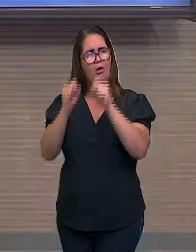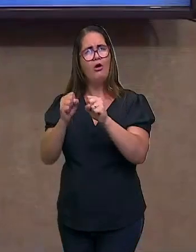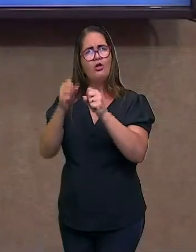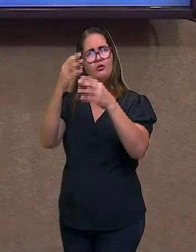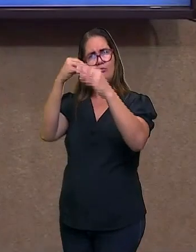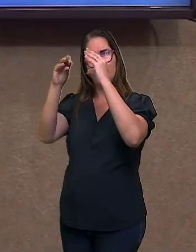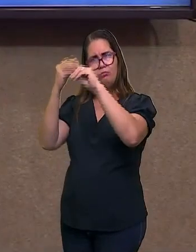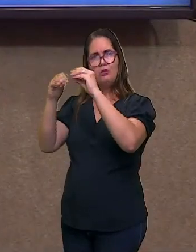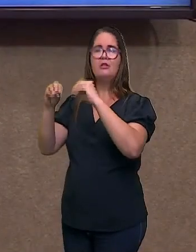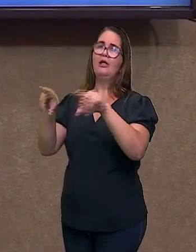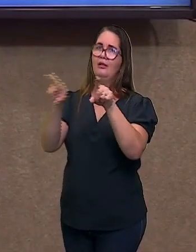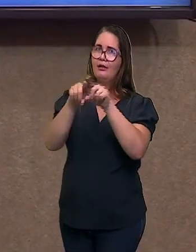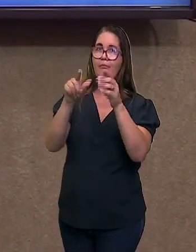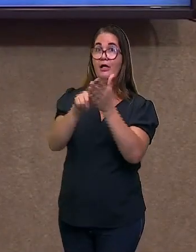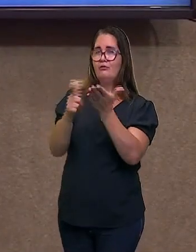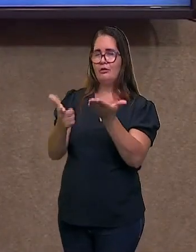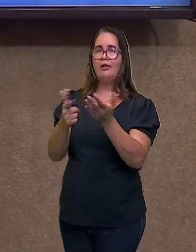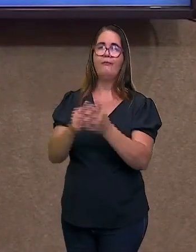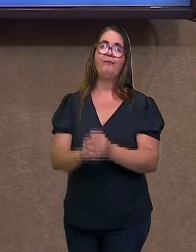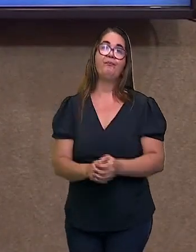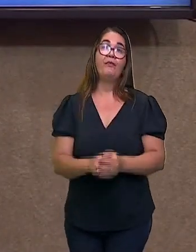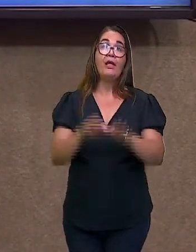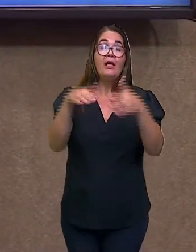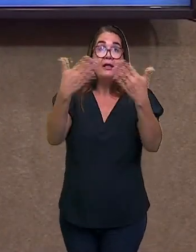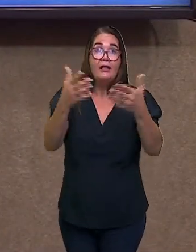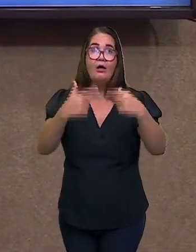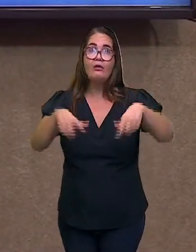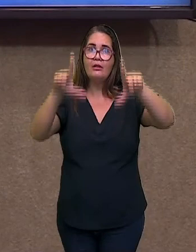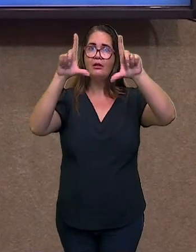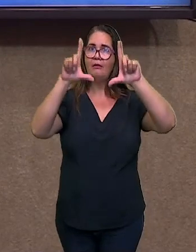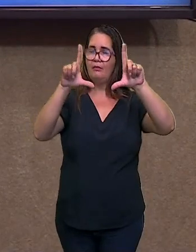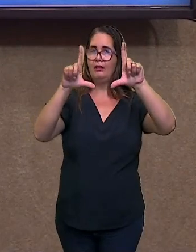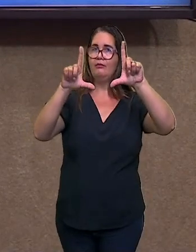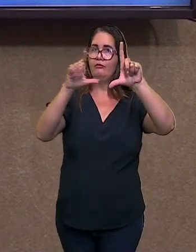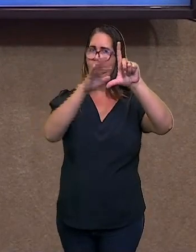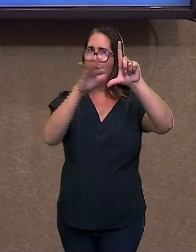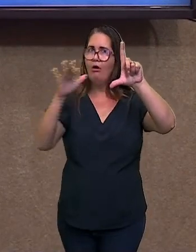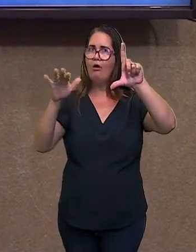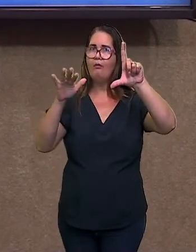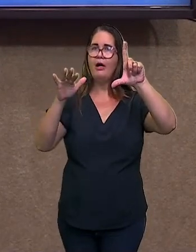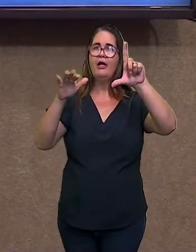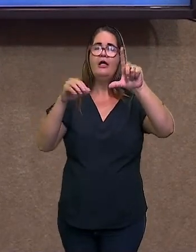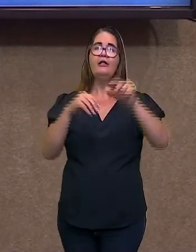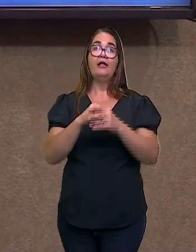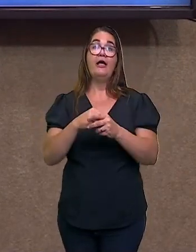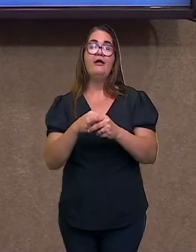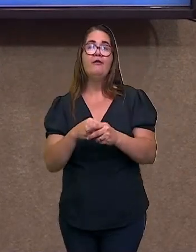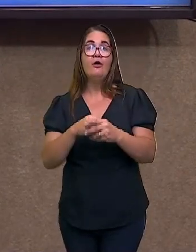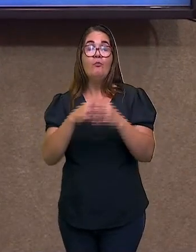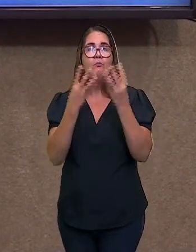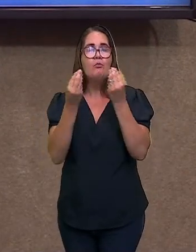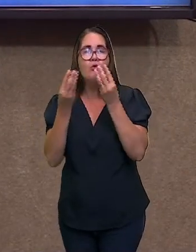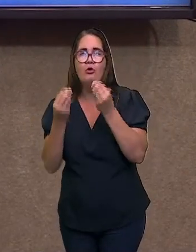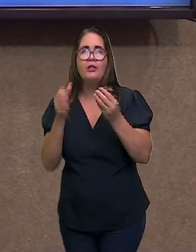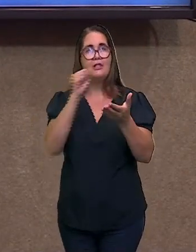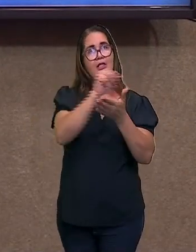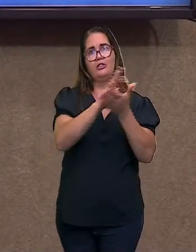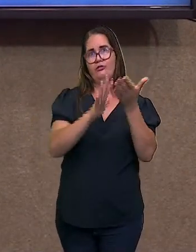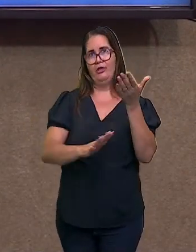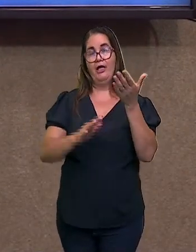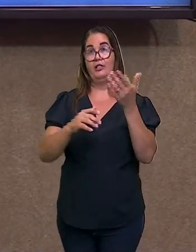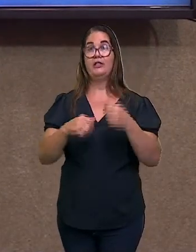na plataforma tem atividades relacionadas à aula de hoje. E para acessar essas atividades, vocês